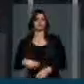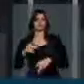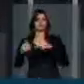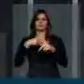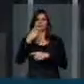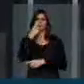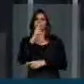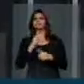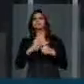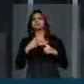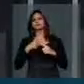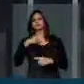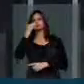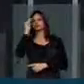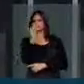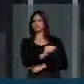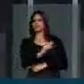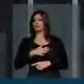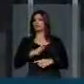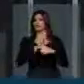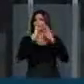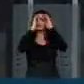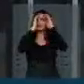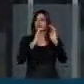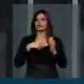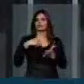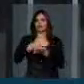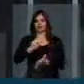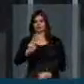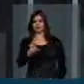leva em conta que pagar R$